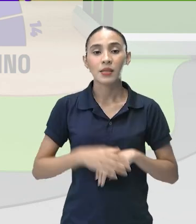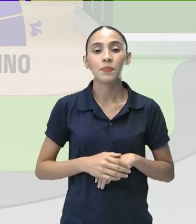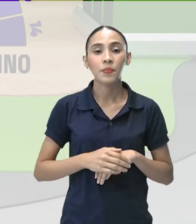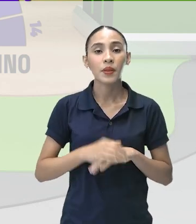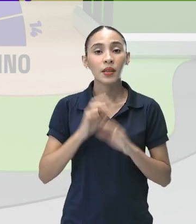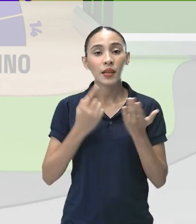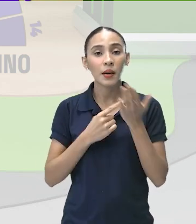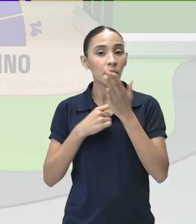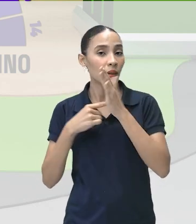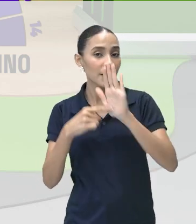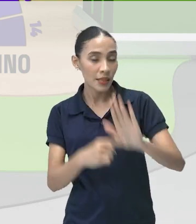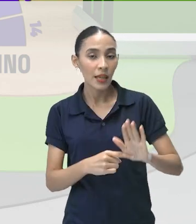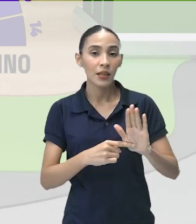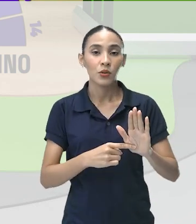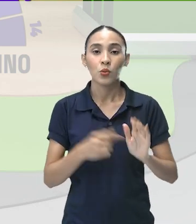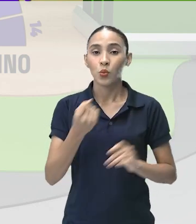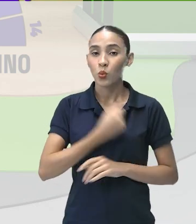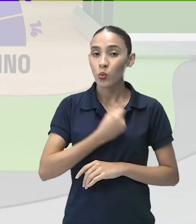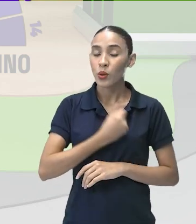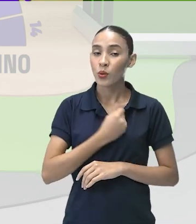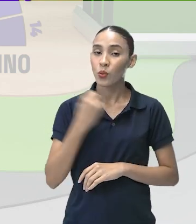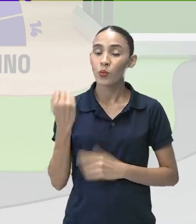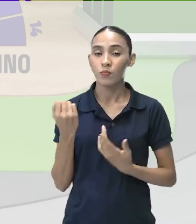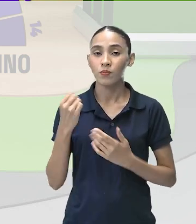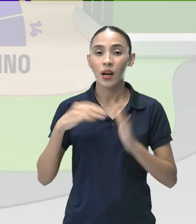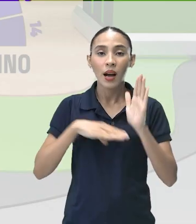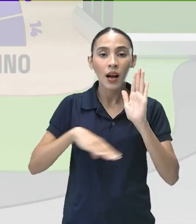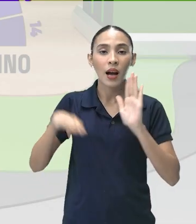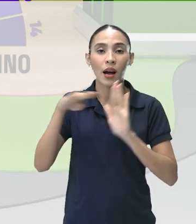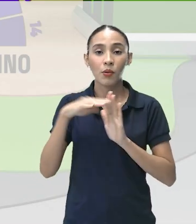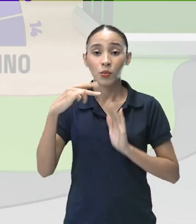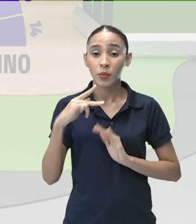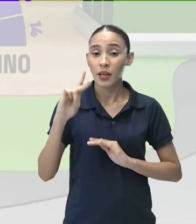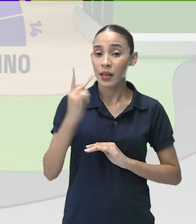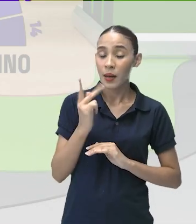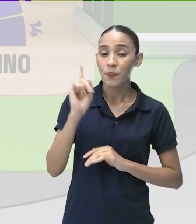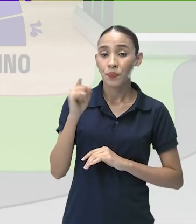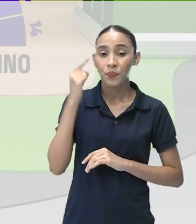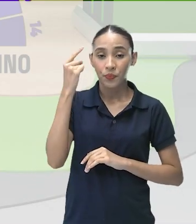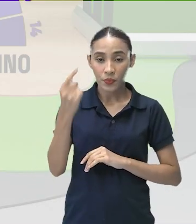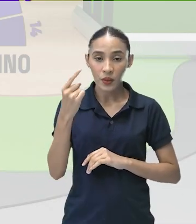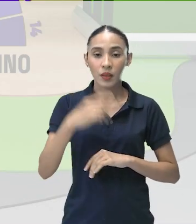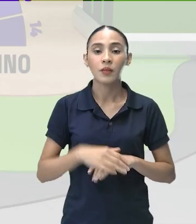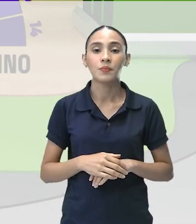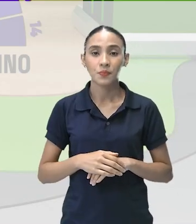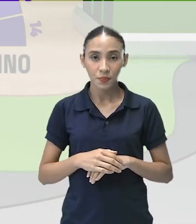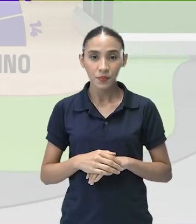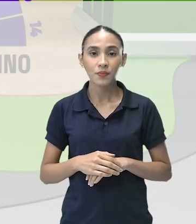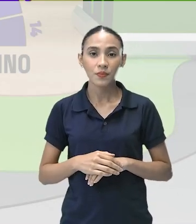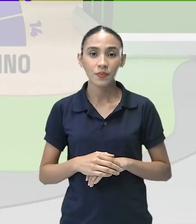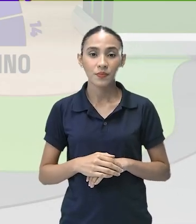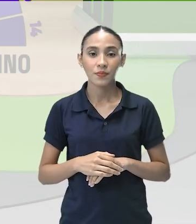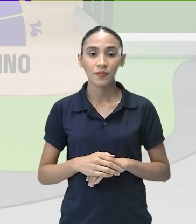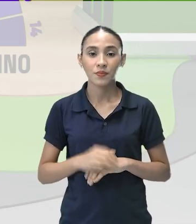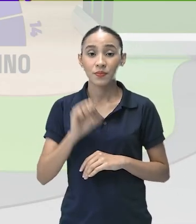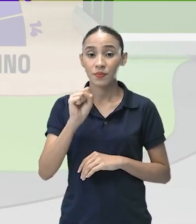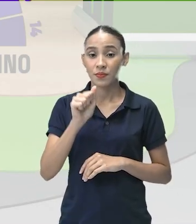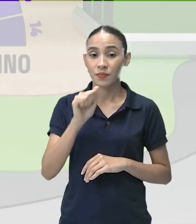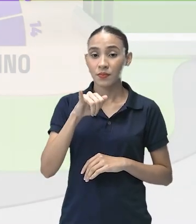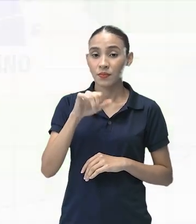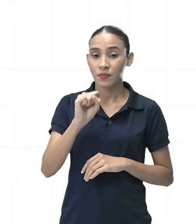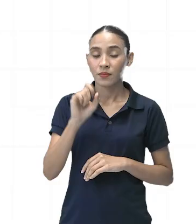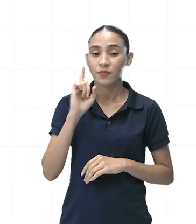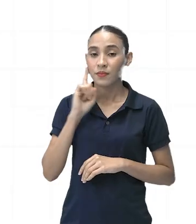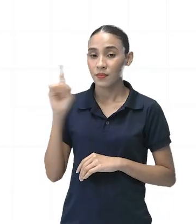substâncias básicas, que apresentam esses altos valores de pH. Agora vamos para a nossa terceira função inorgânica, que são